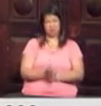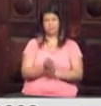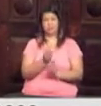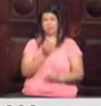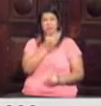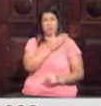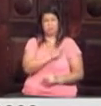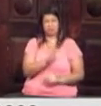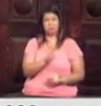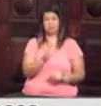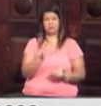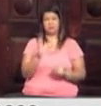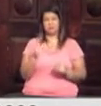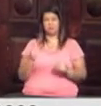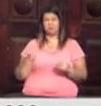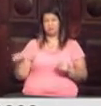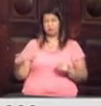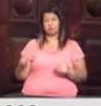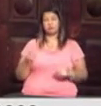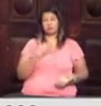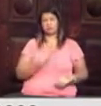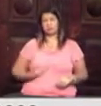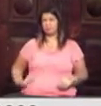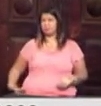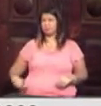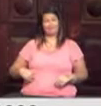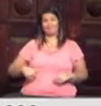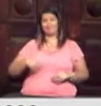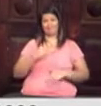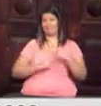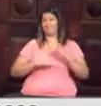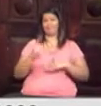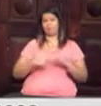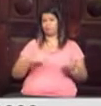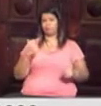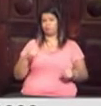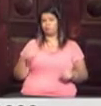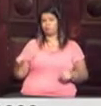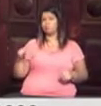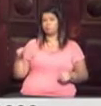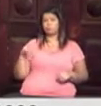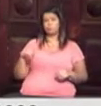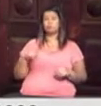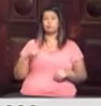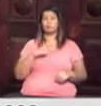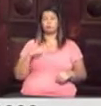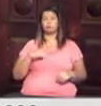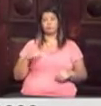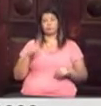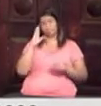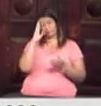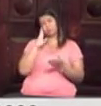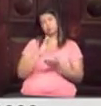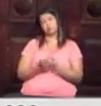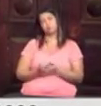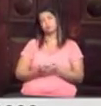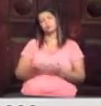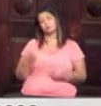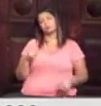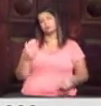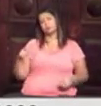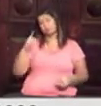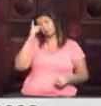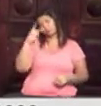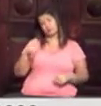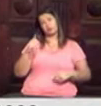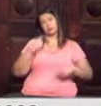esse governo ele é infelizmente inepto e carece de qualquer credibilidade para conduzir